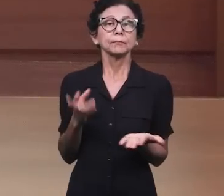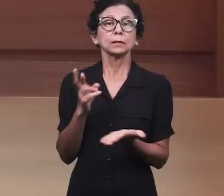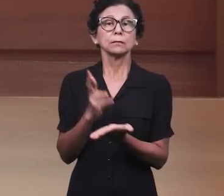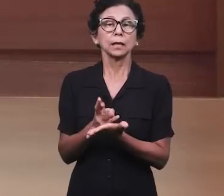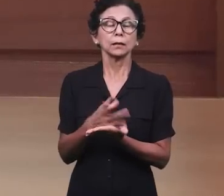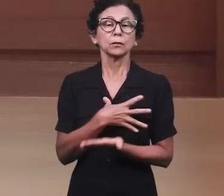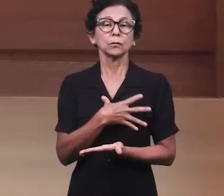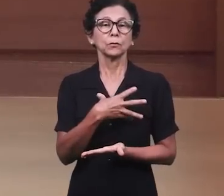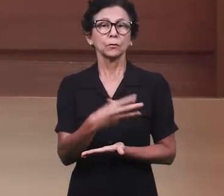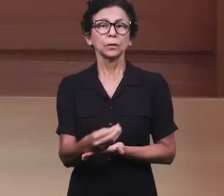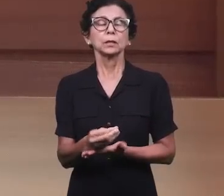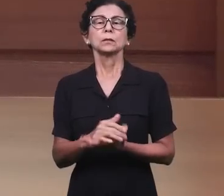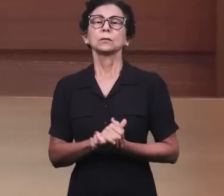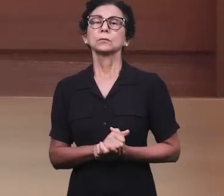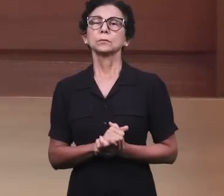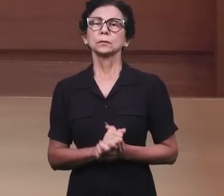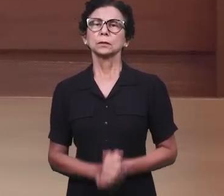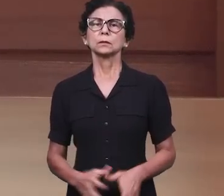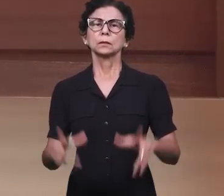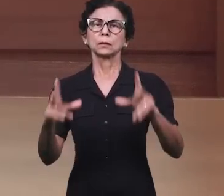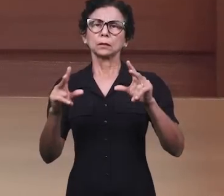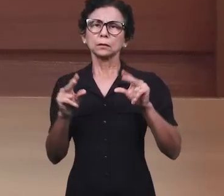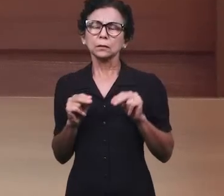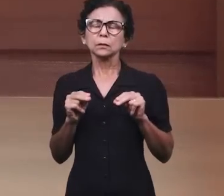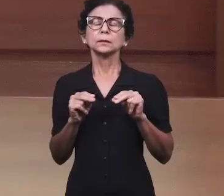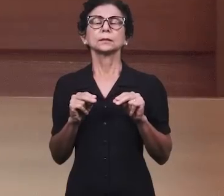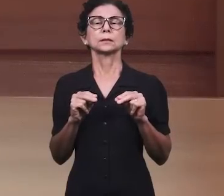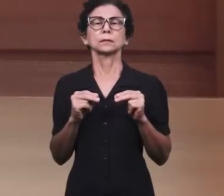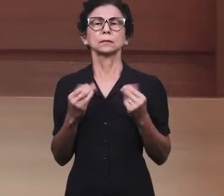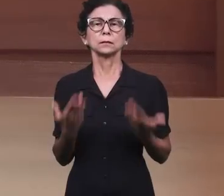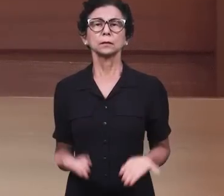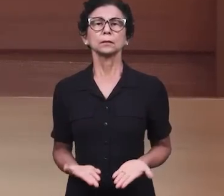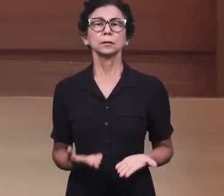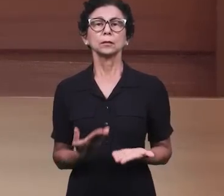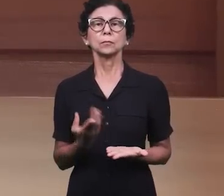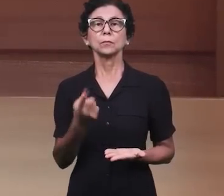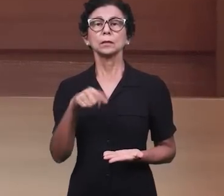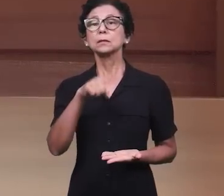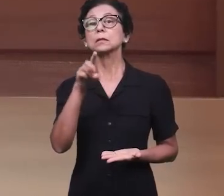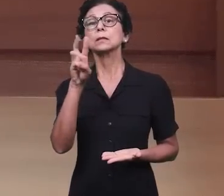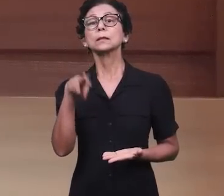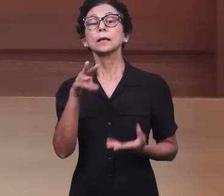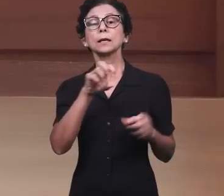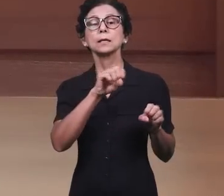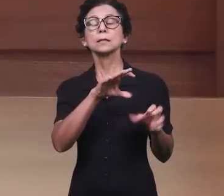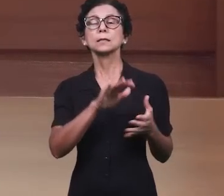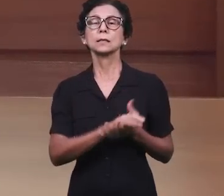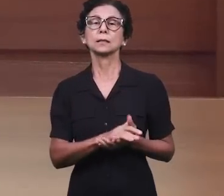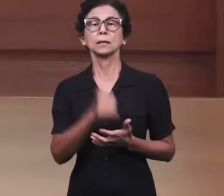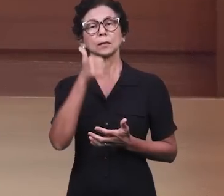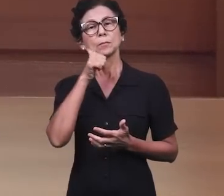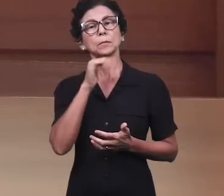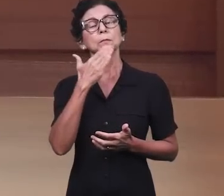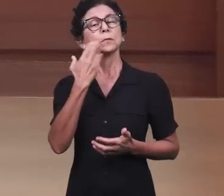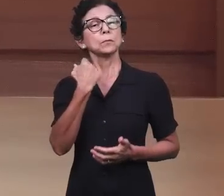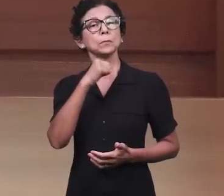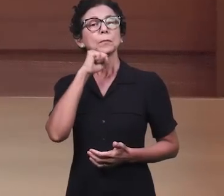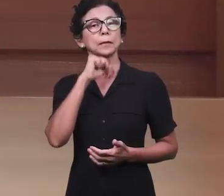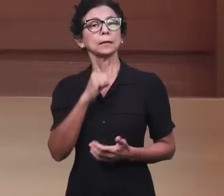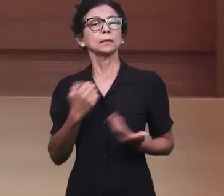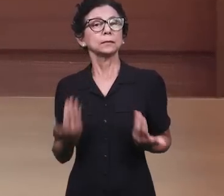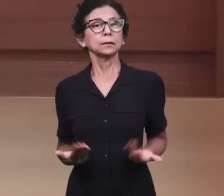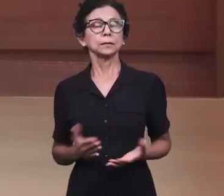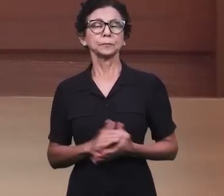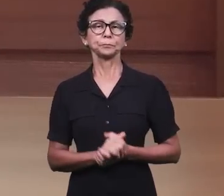sejam uma herança do Senhor. E essa transmissão, ela cabe aos pais. Os pais, o pastor